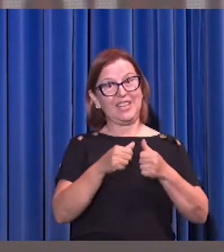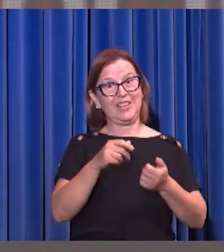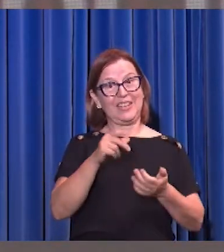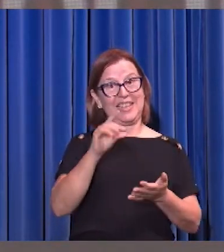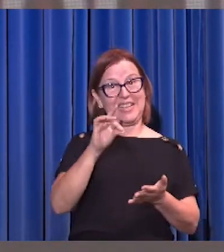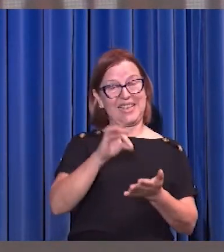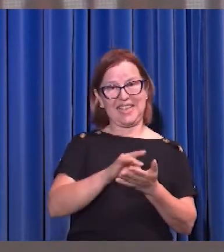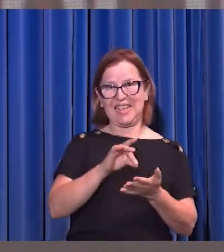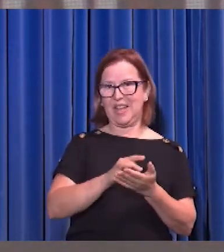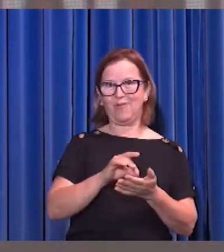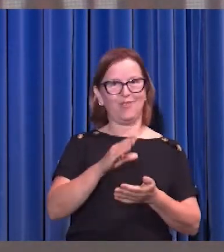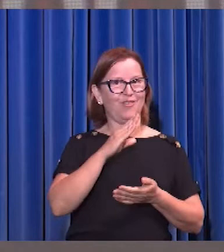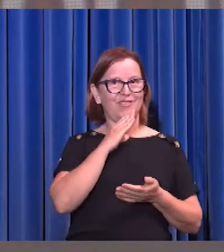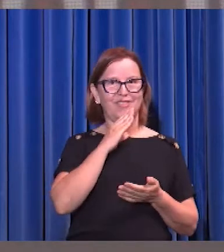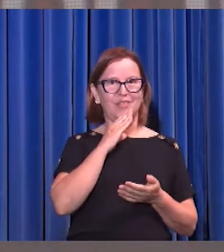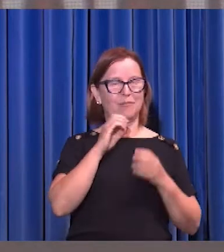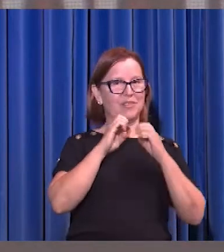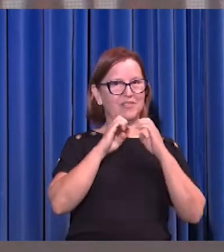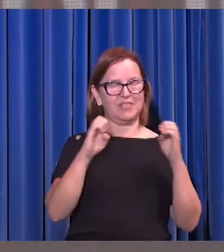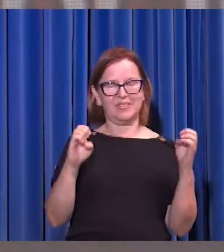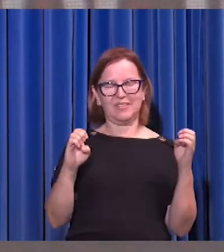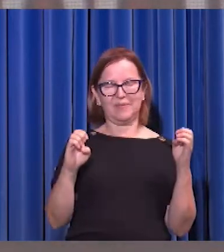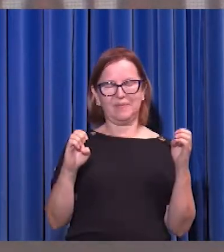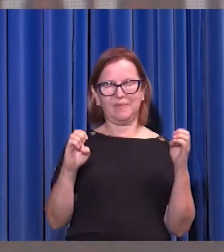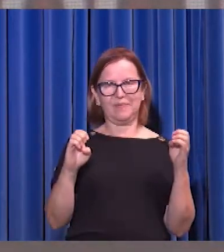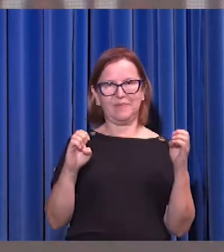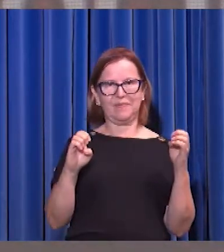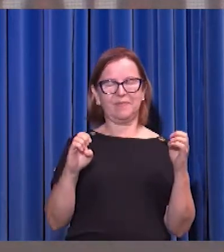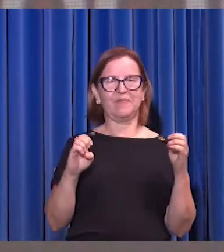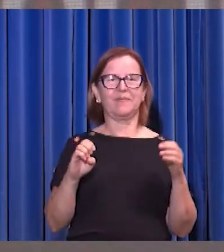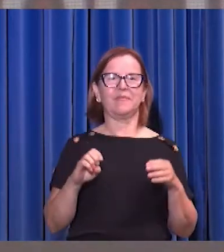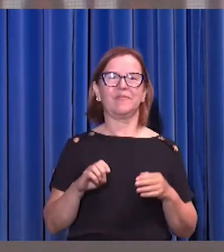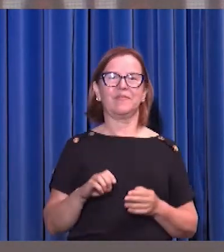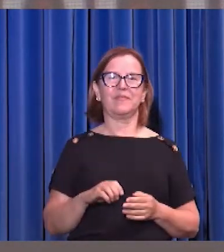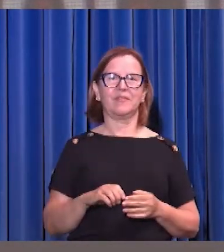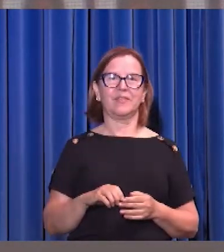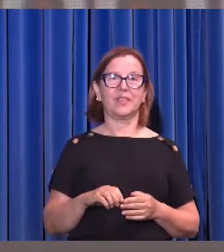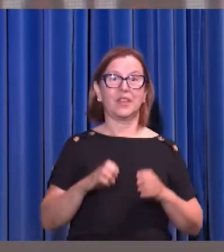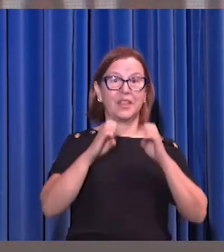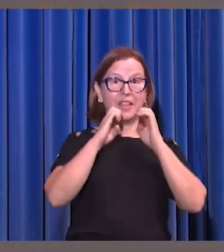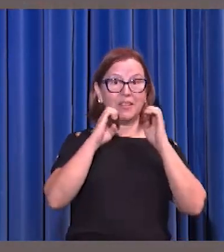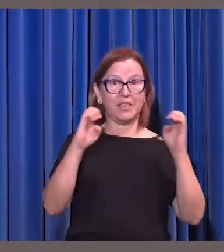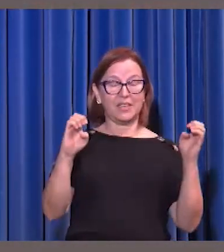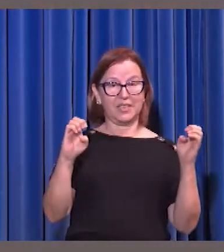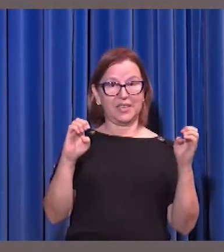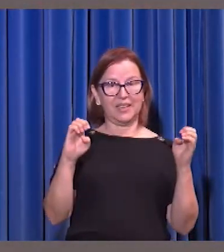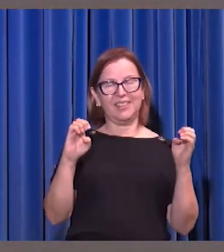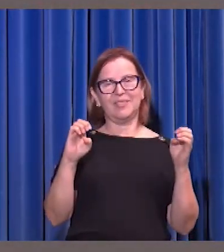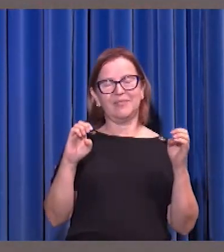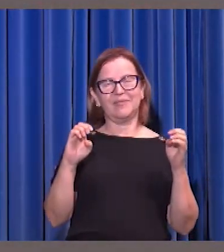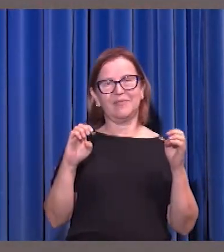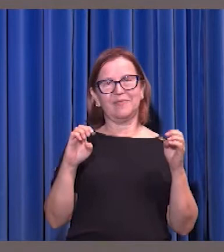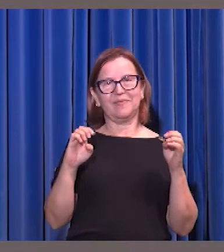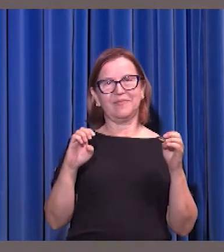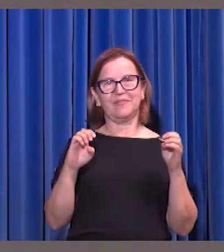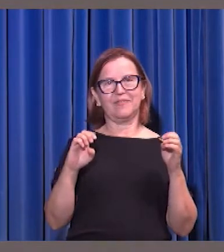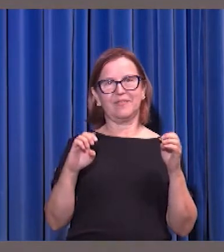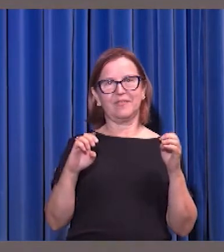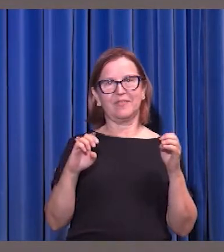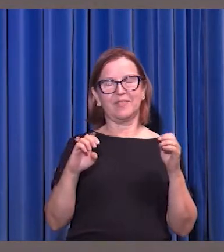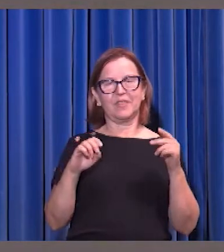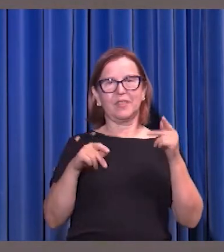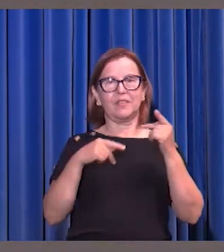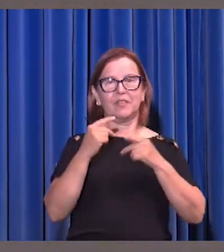mero conhecimento. Evangelho não é mero conhecimento. Evangelho vai tratar de uma coisa que se chama